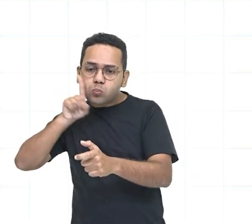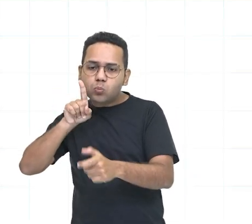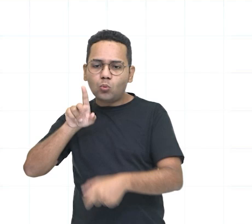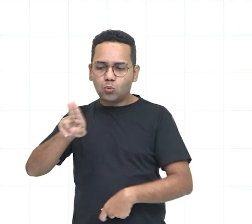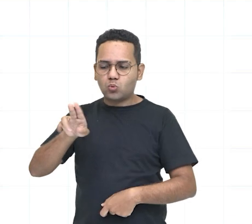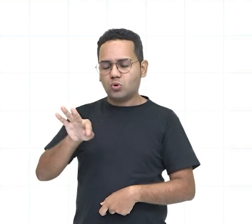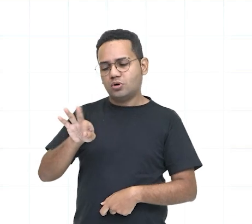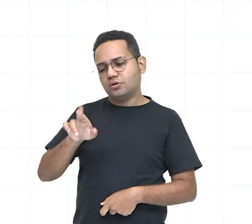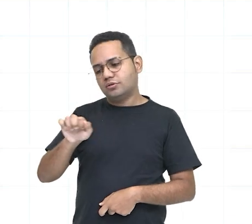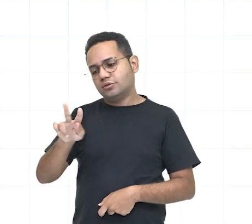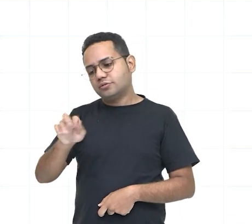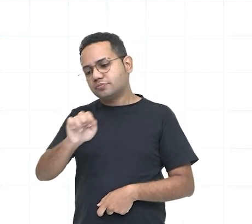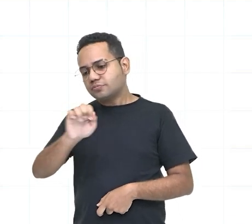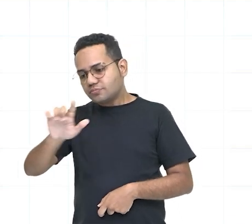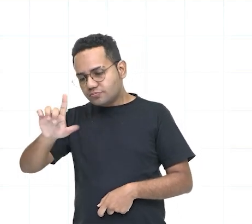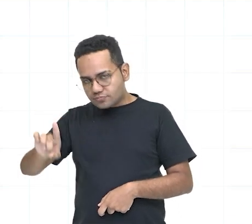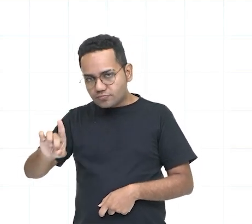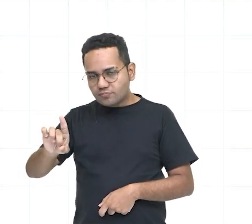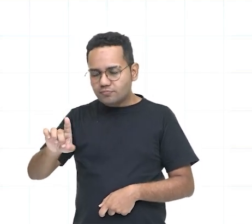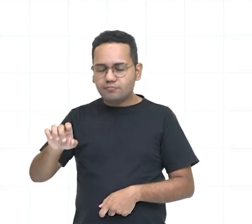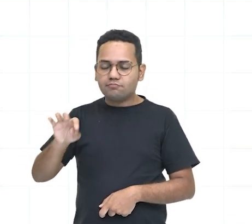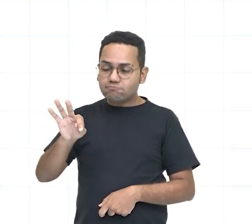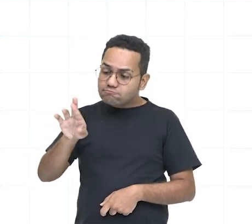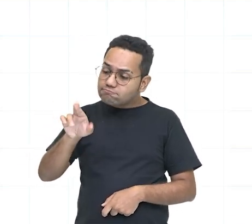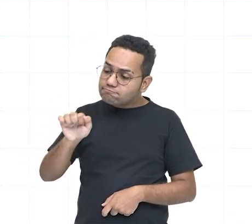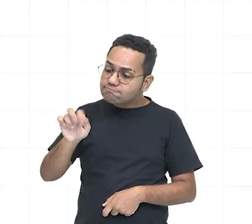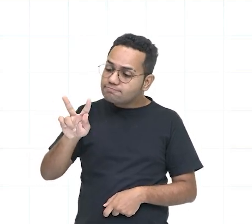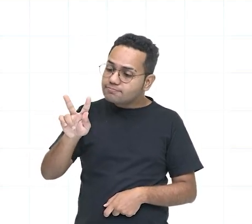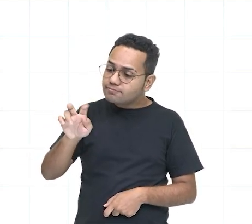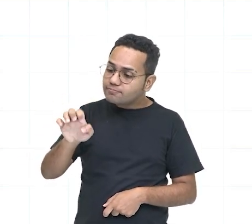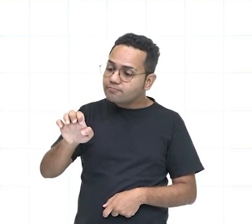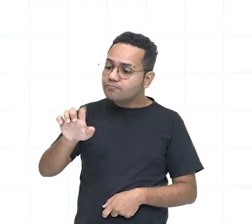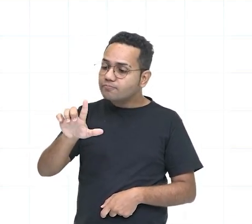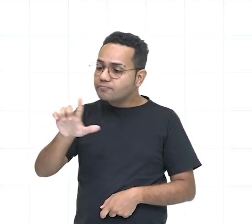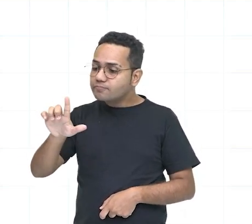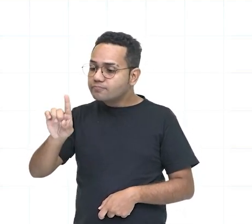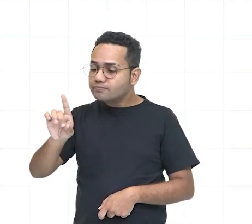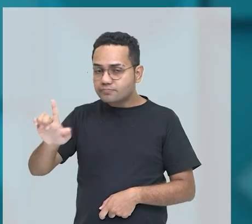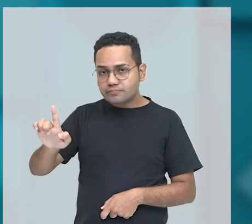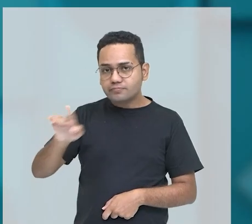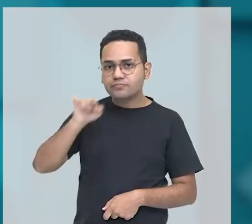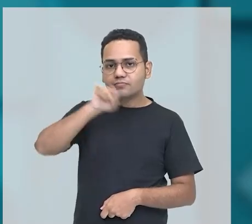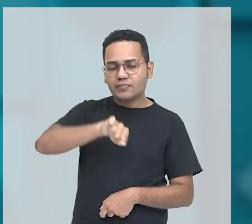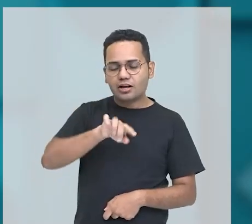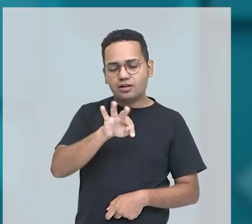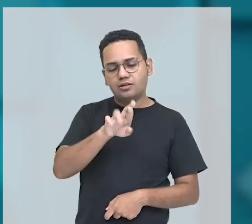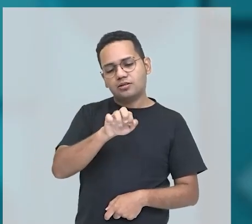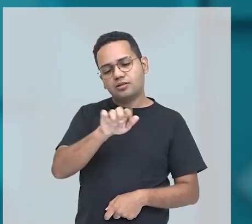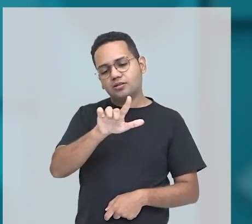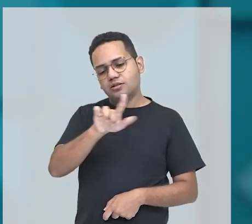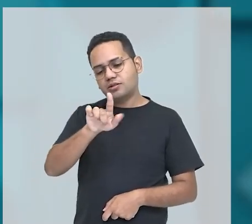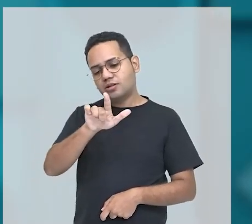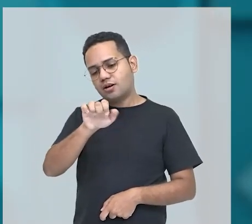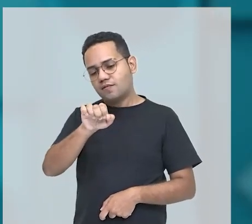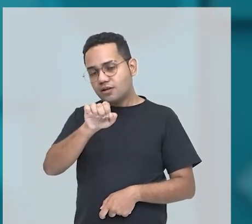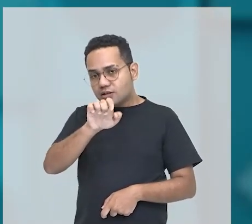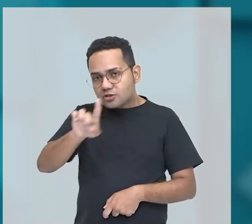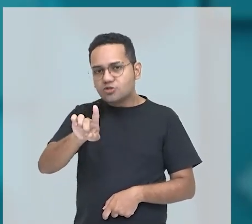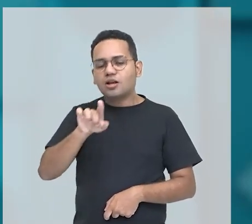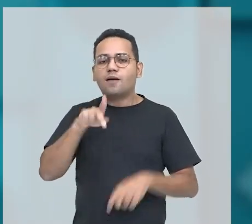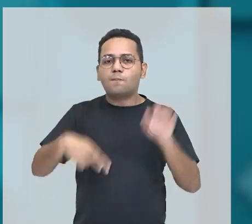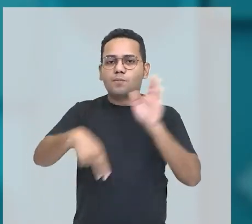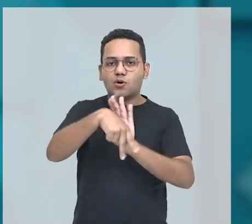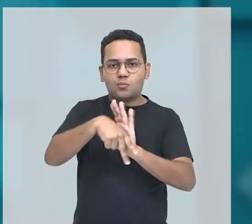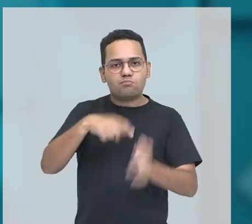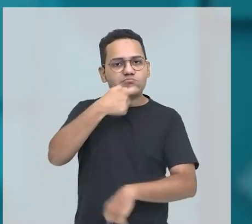enfim, na Grã-Bretanha se utiliza o duplo L, ok? Mas tem o mesmo significado e qualquer uma das duas formas